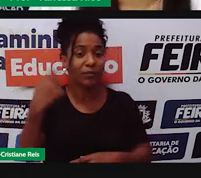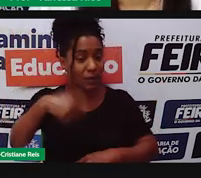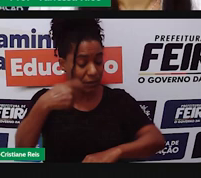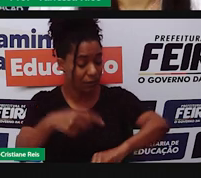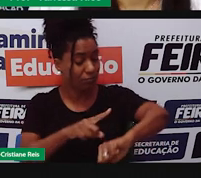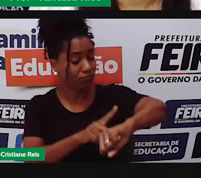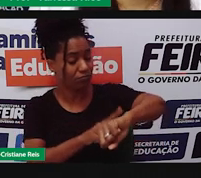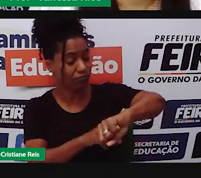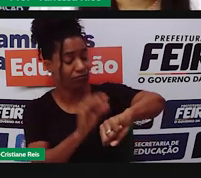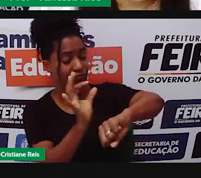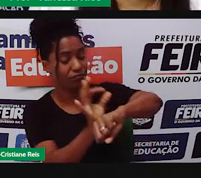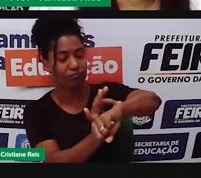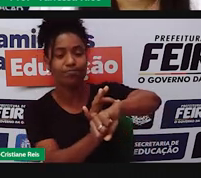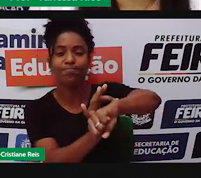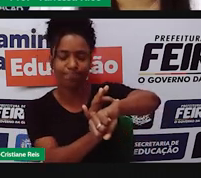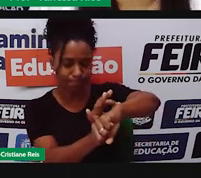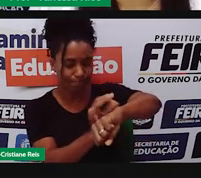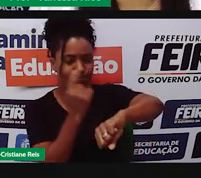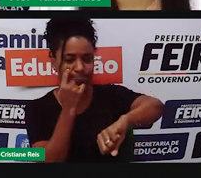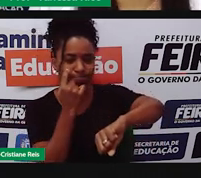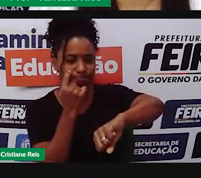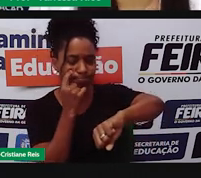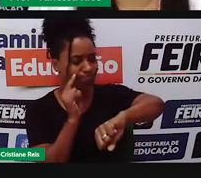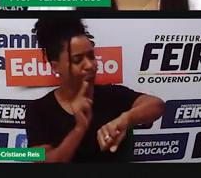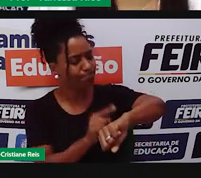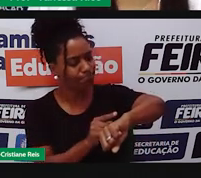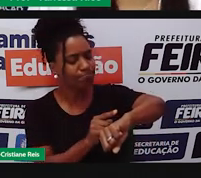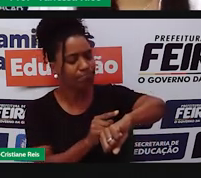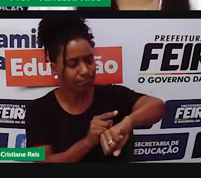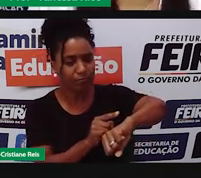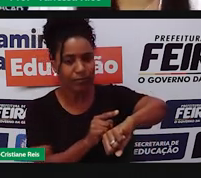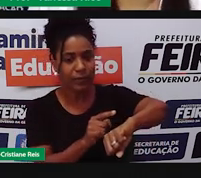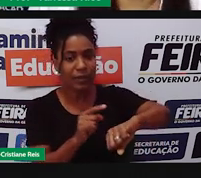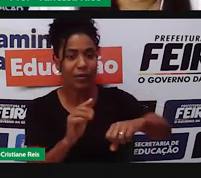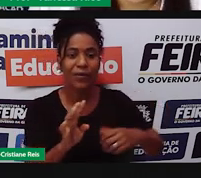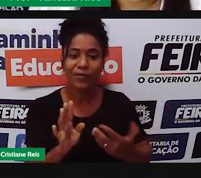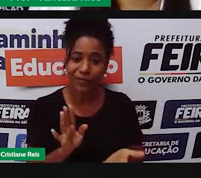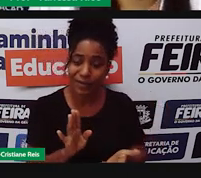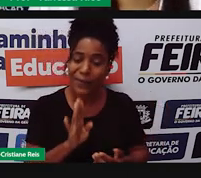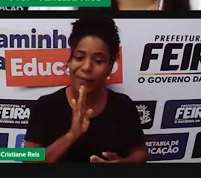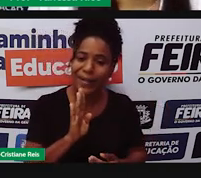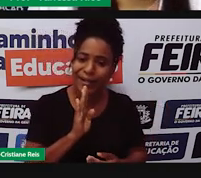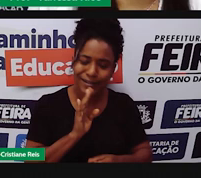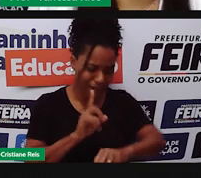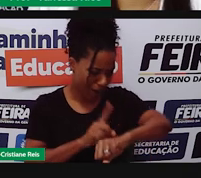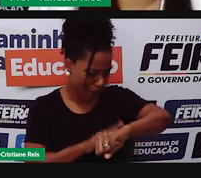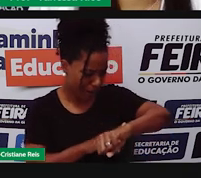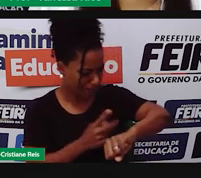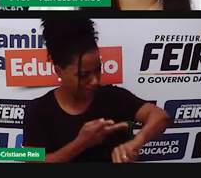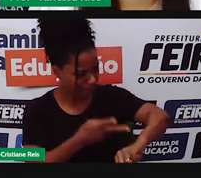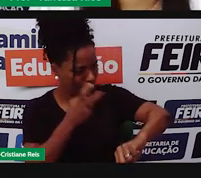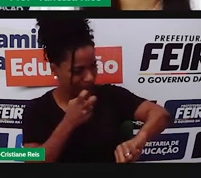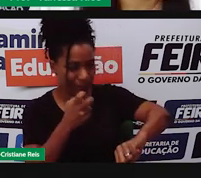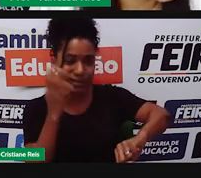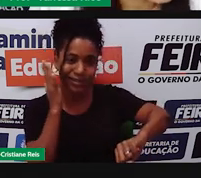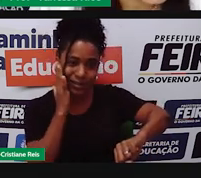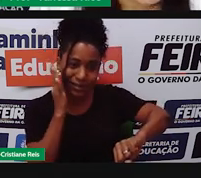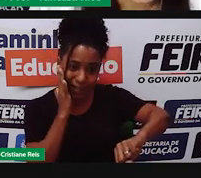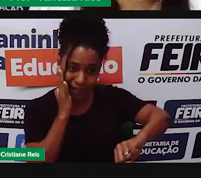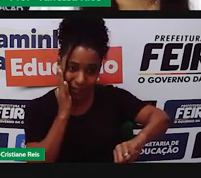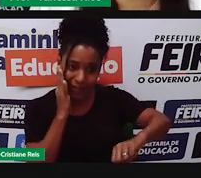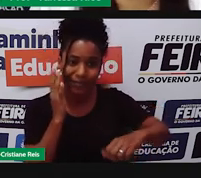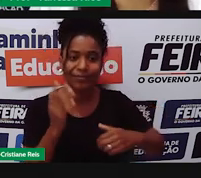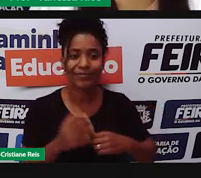relógio. Você sabe reconhecer as horas nos vários tipos de relógios, né? Medir o tempo é algo que o